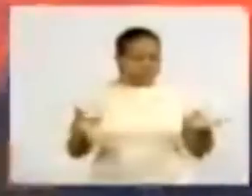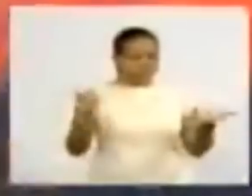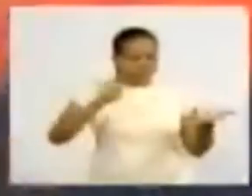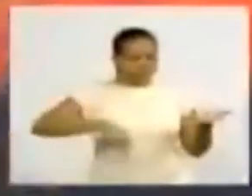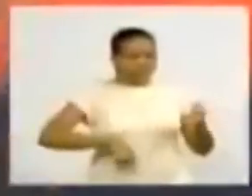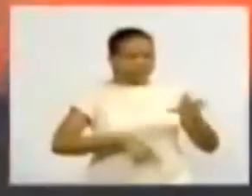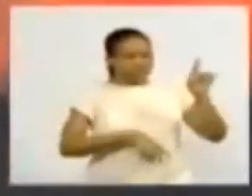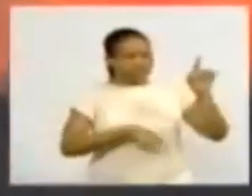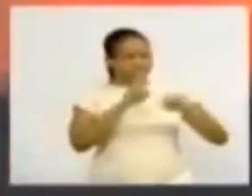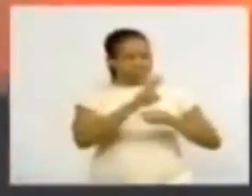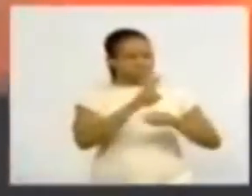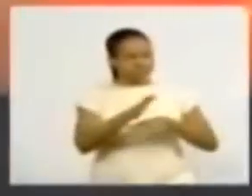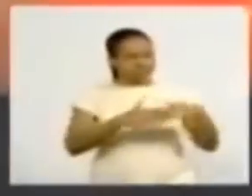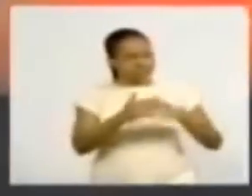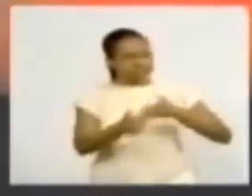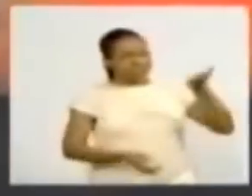cuidado.